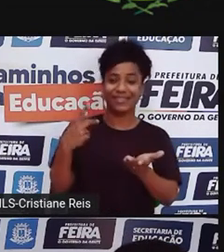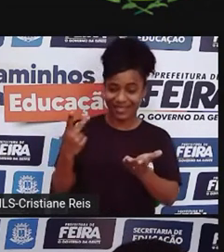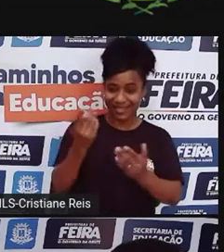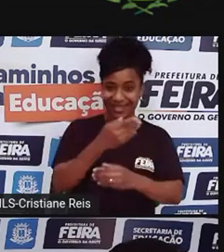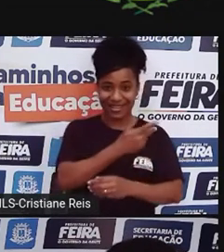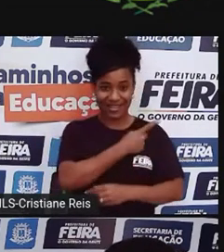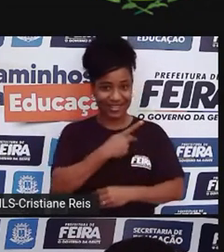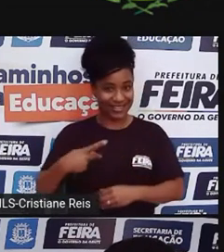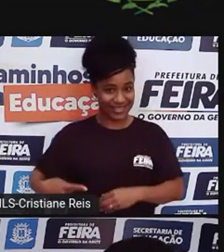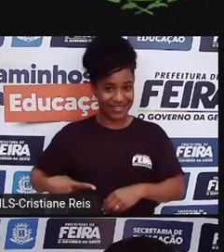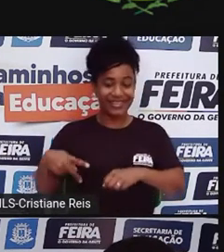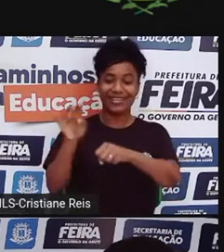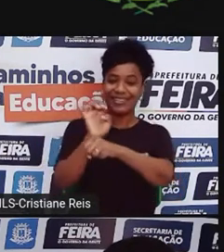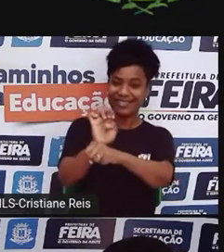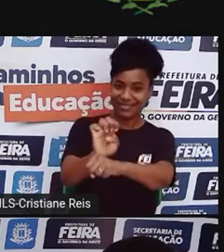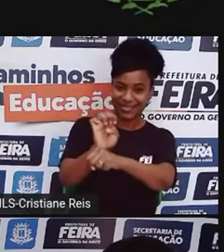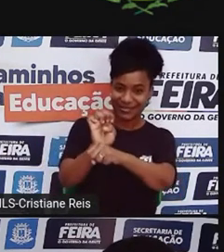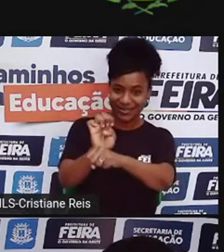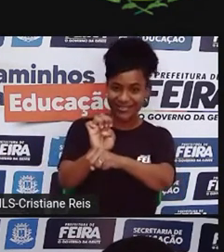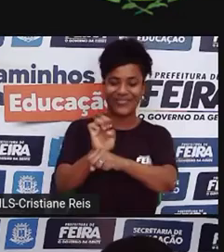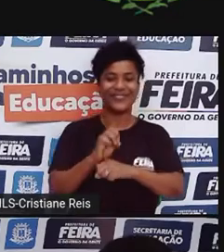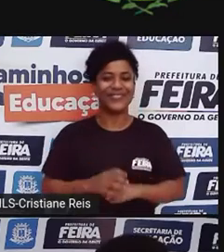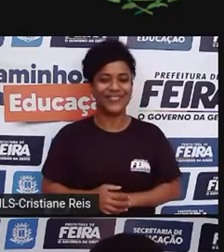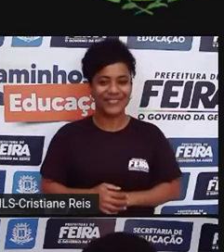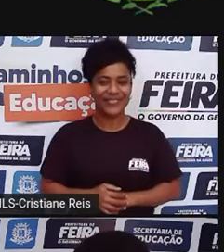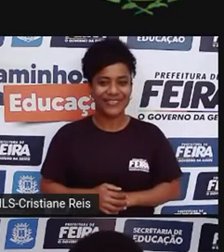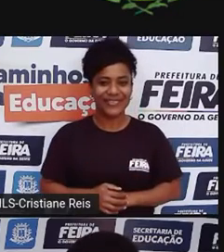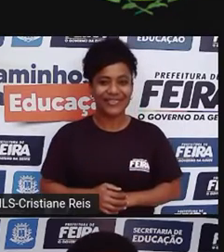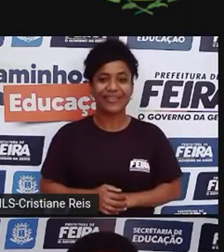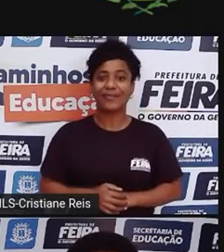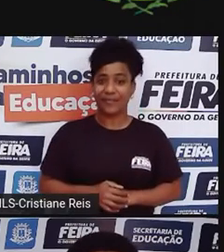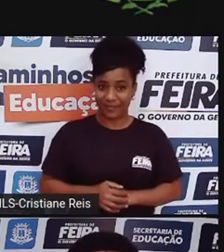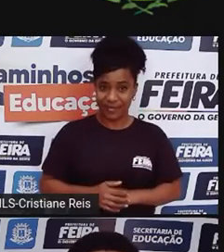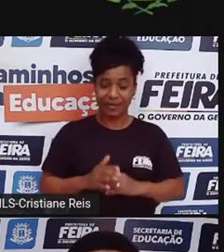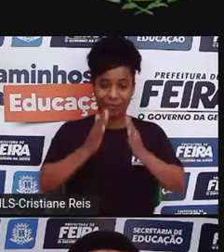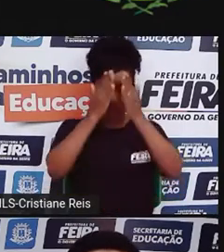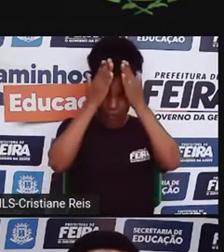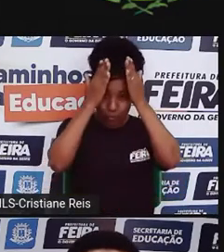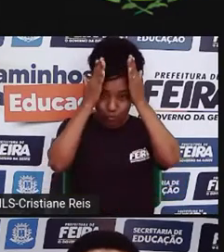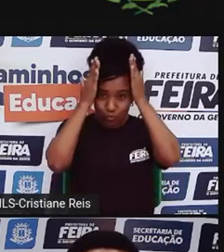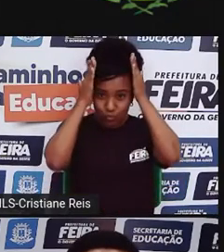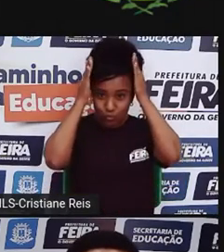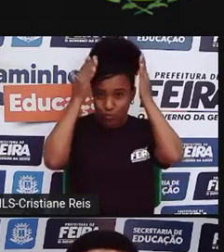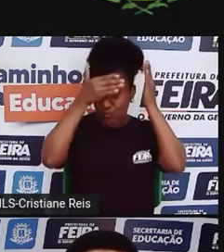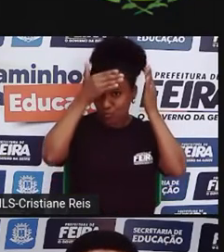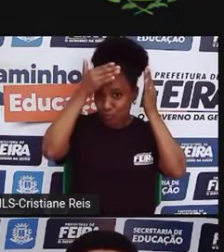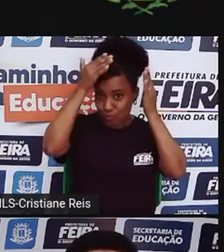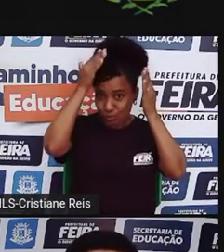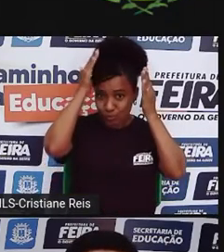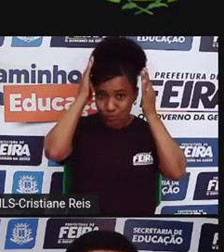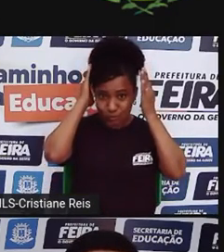estadual. Deixa eu fazer minha audiodescrição. Eu tenho cabelos baixos,